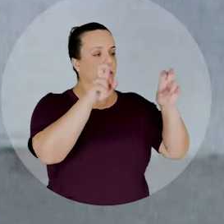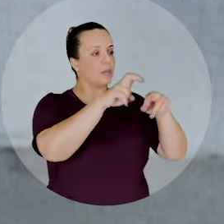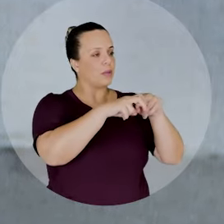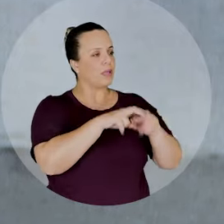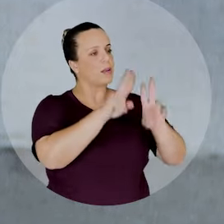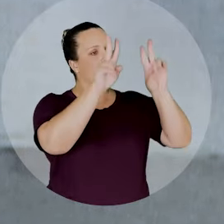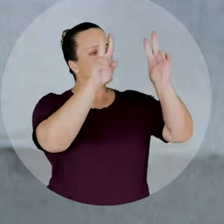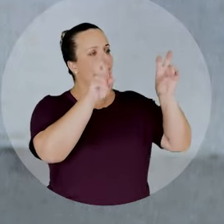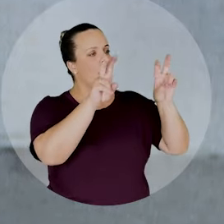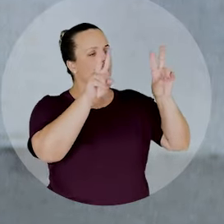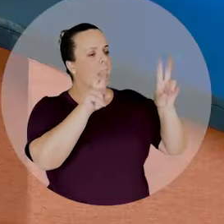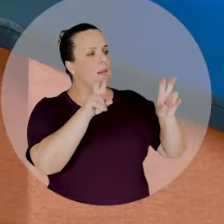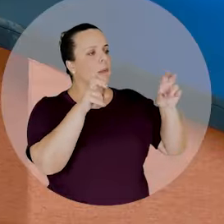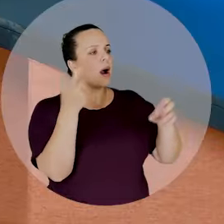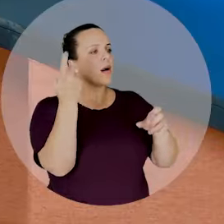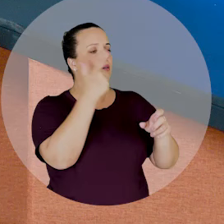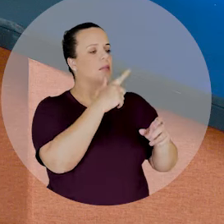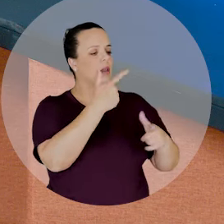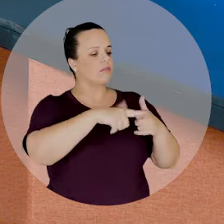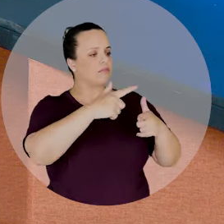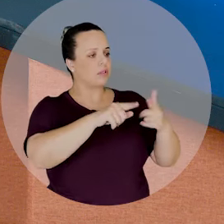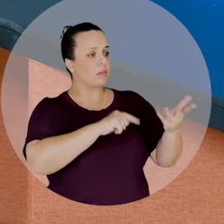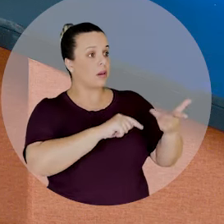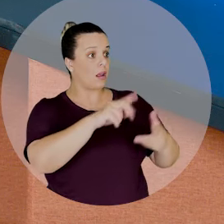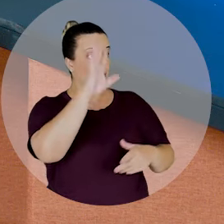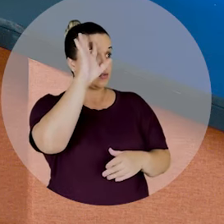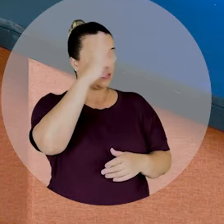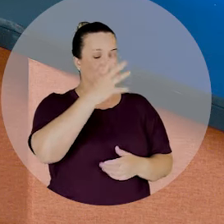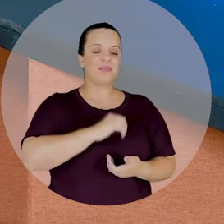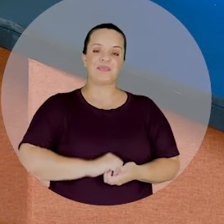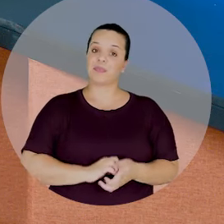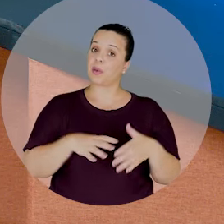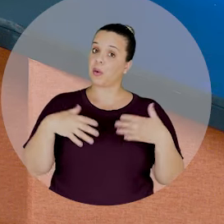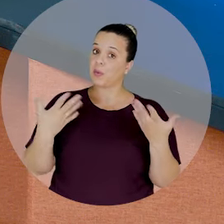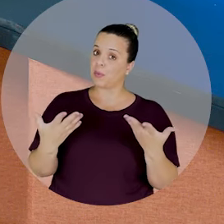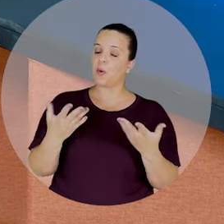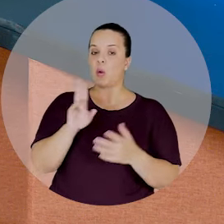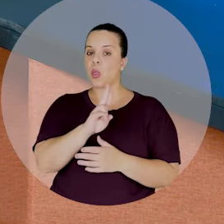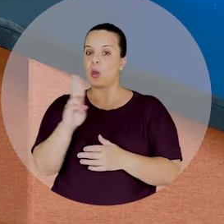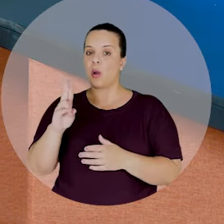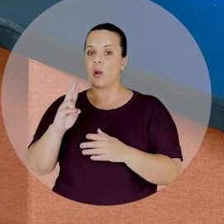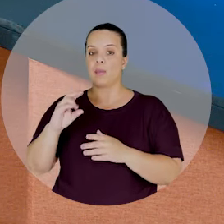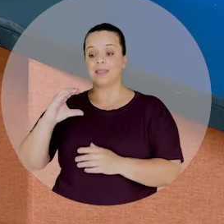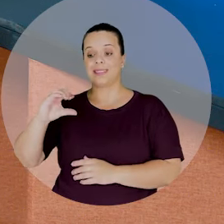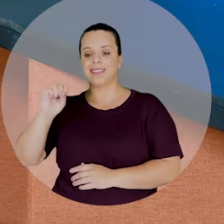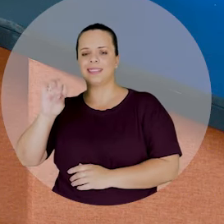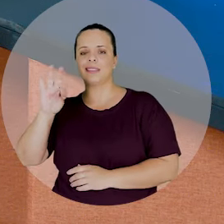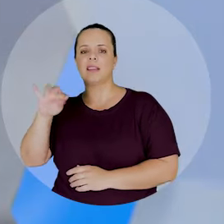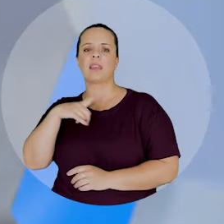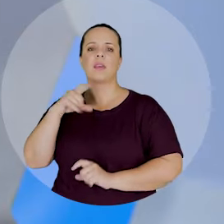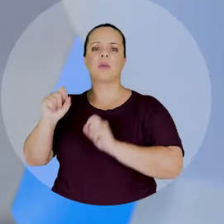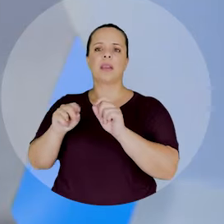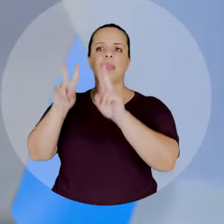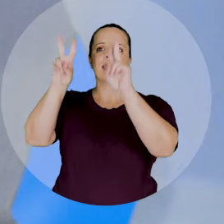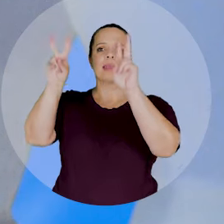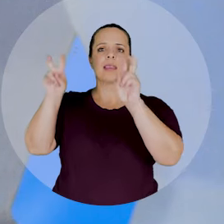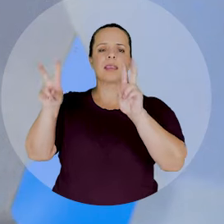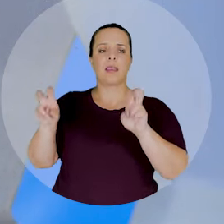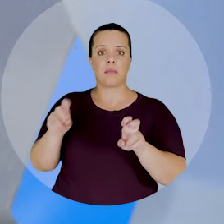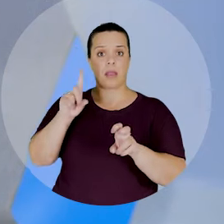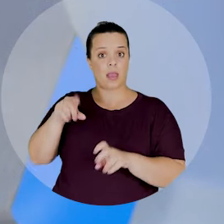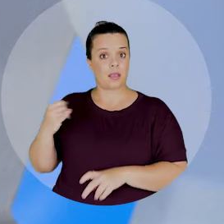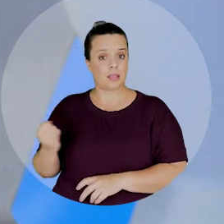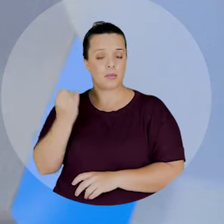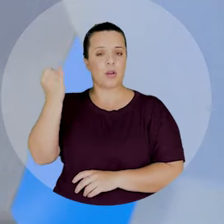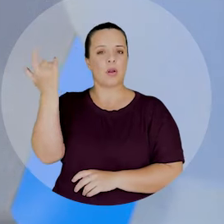para trazer soluções realmente eficazes na ponta. E como o próprio nome já diz, cada um trata de um tema. Isso é importante